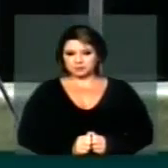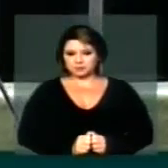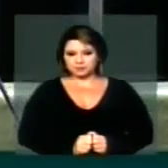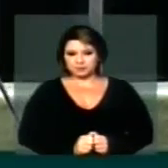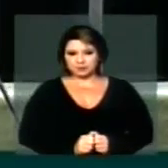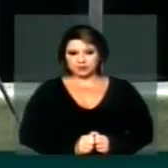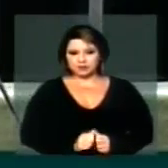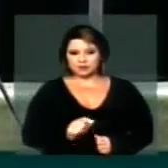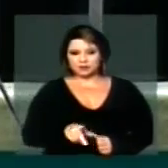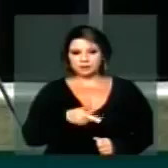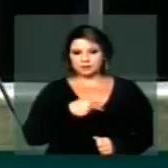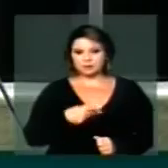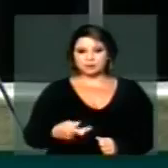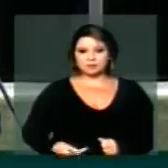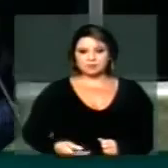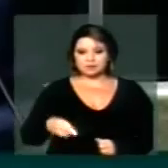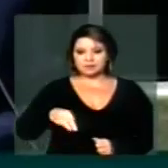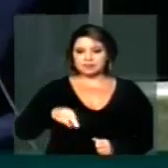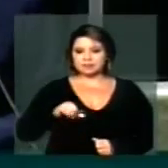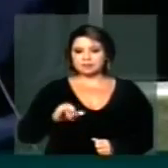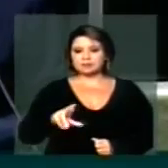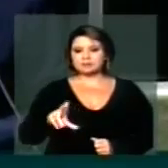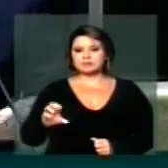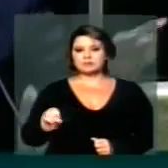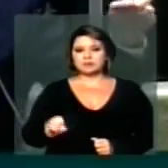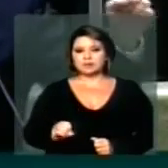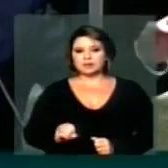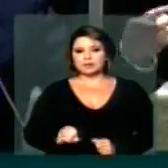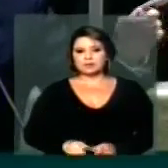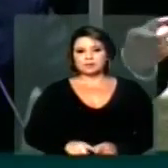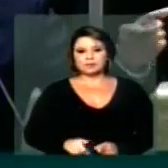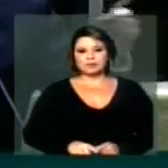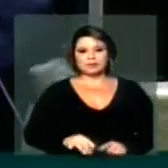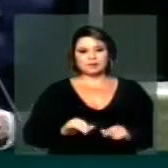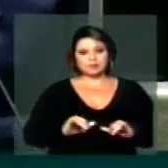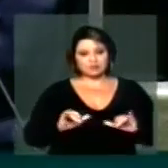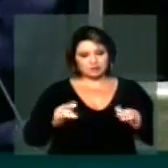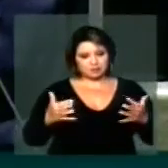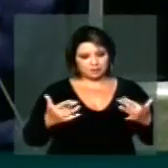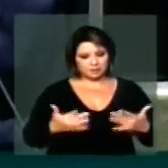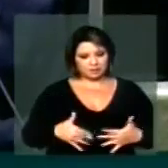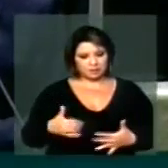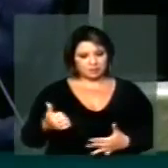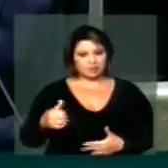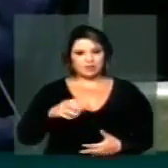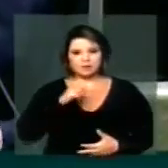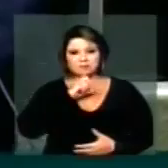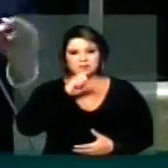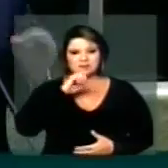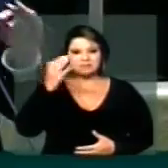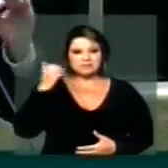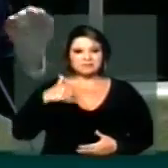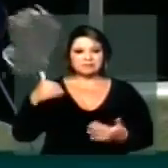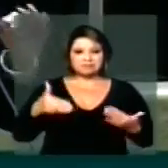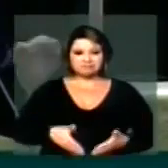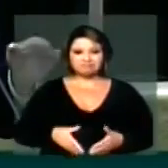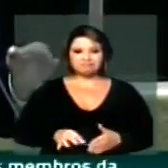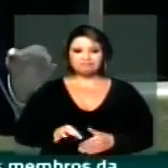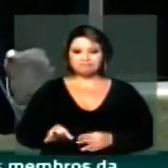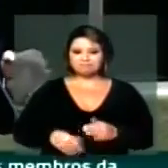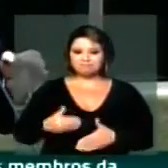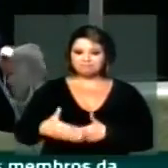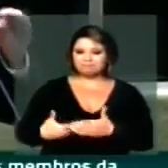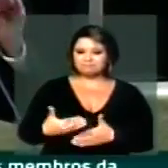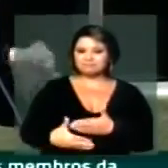o prezado presidente Miro Teixeira, que é o decano desta casa, tem se